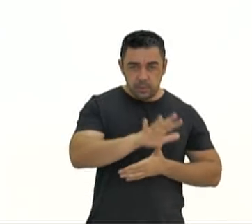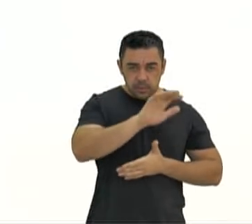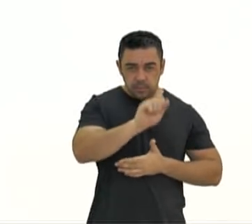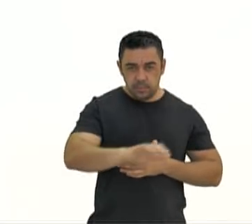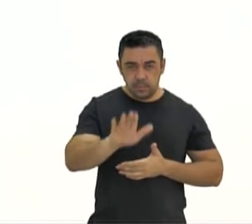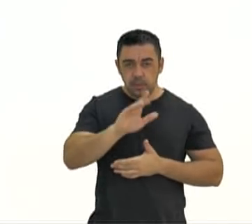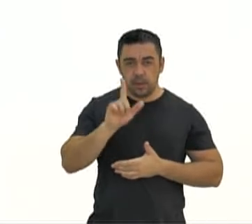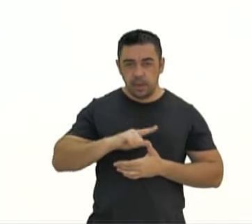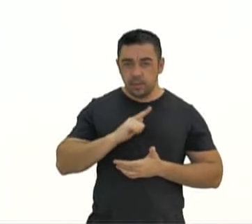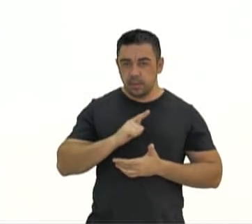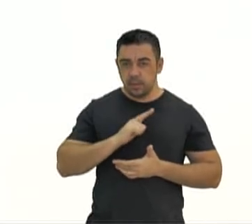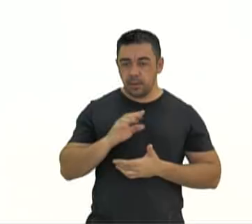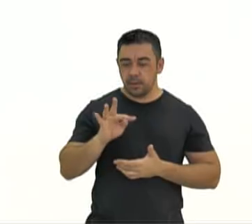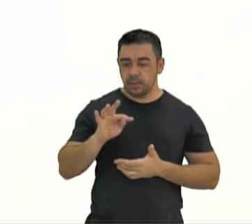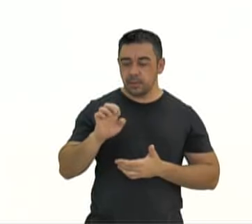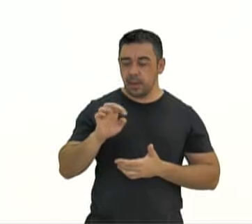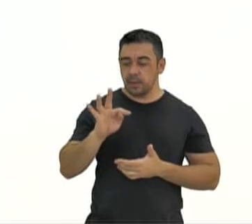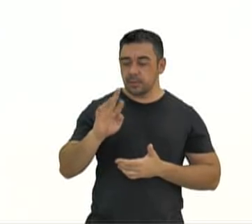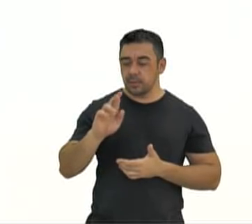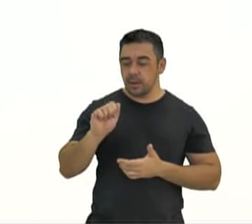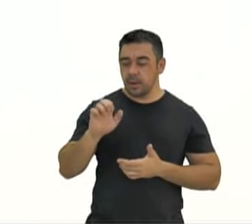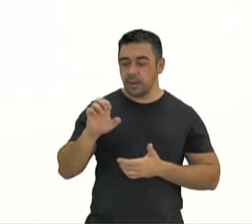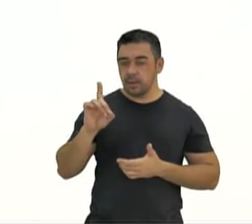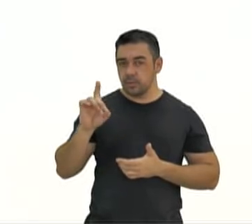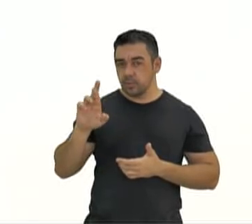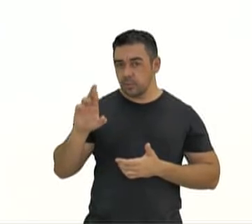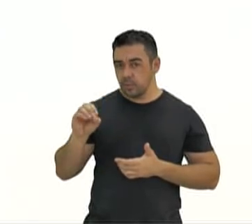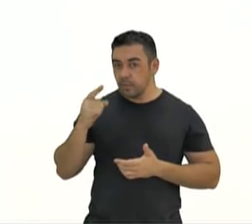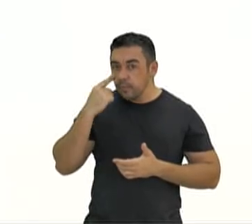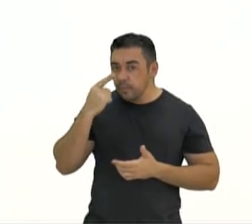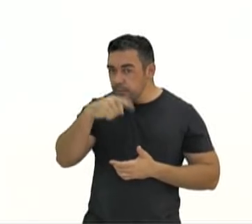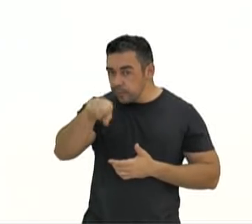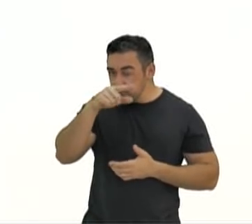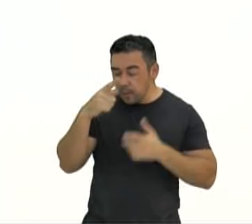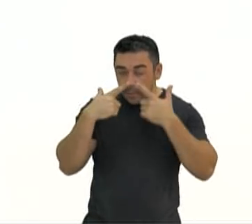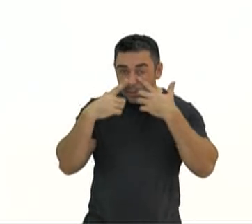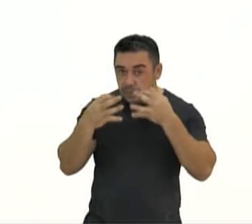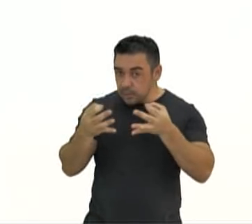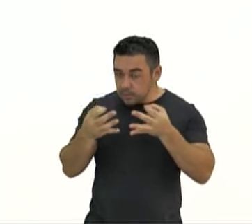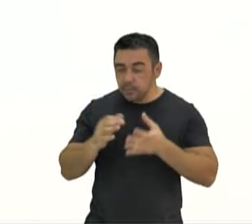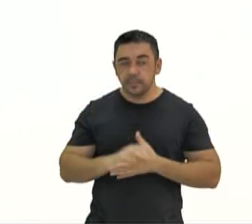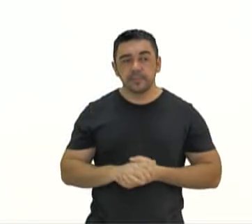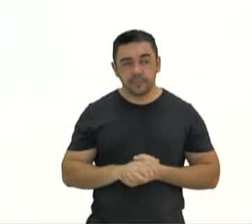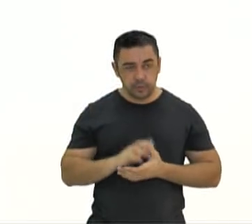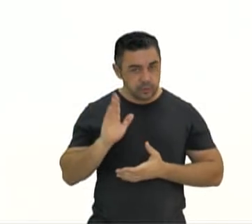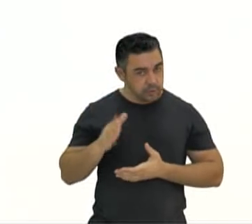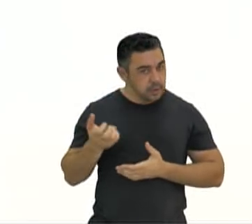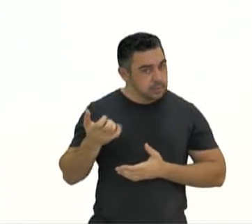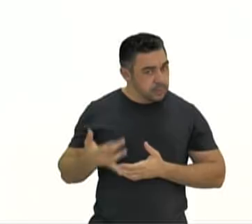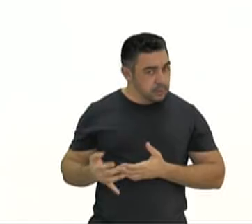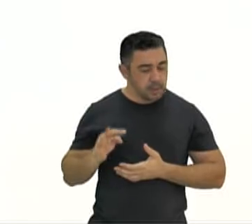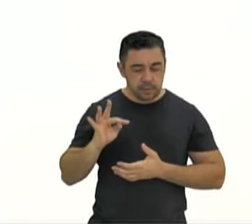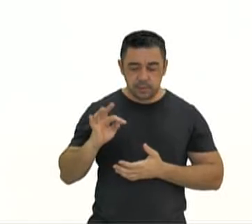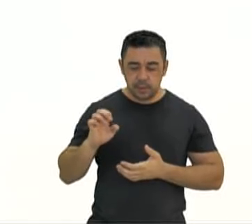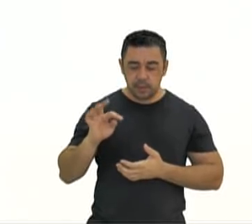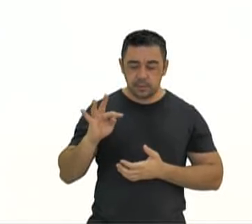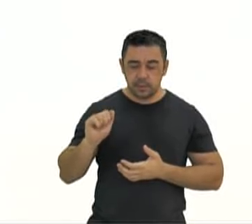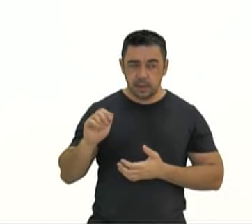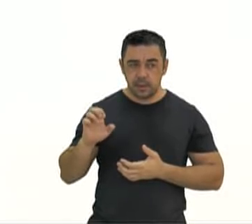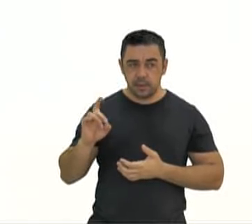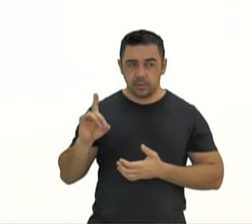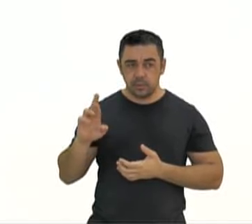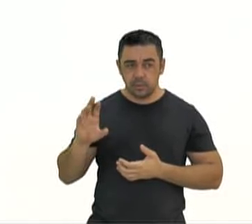meu tetraedro? Vou ver hoje se vocês prestarem atenção, hein? Porque a gente já falou quem que pode ser o